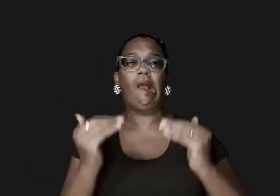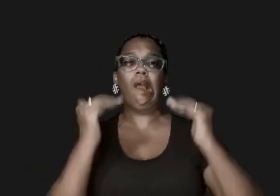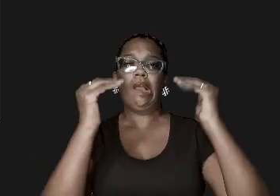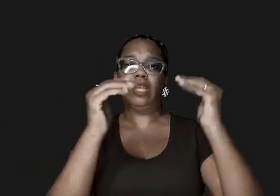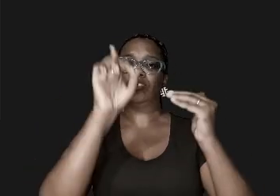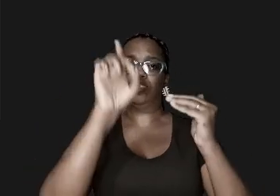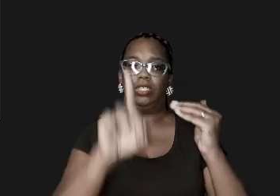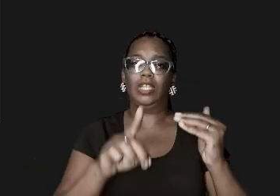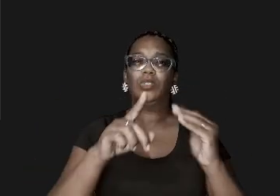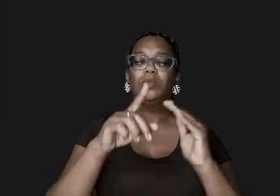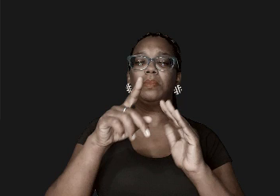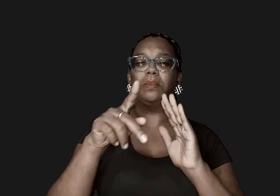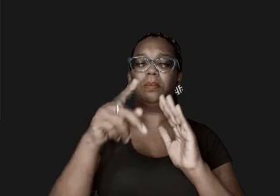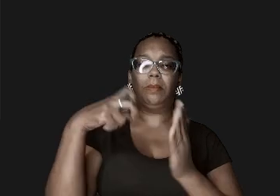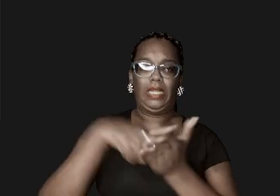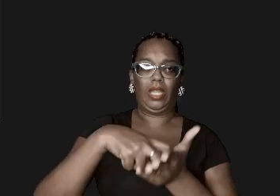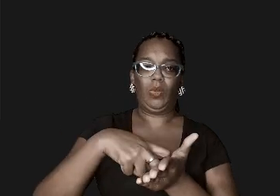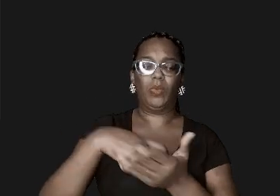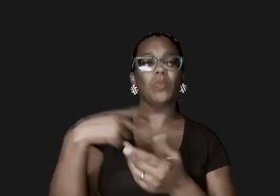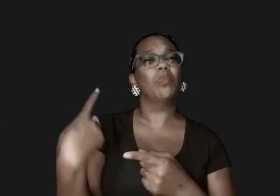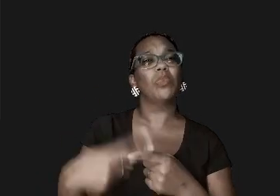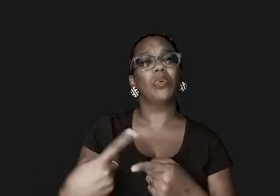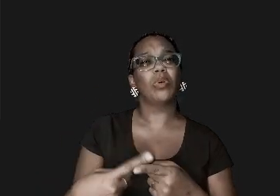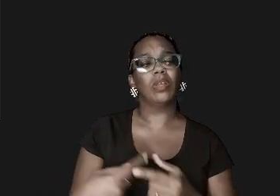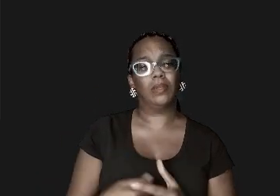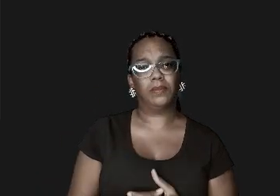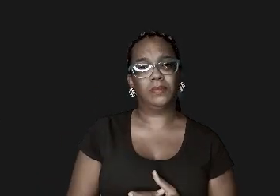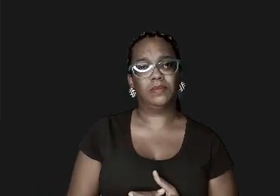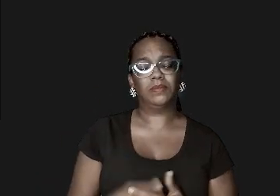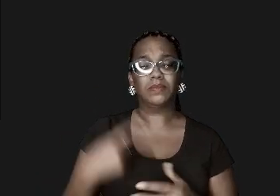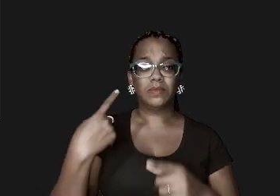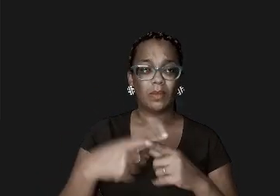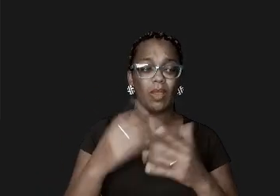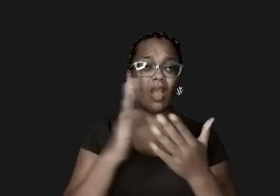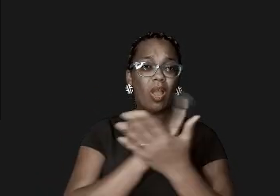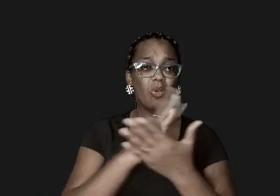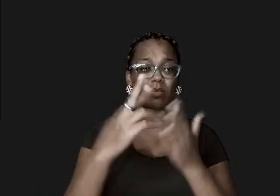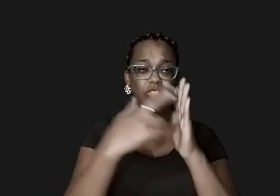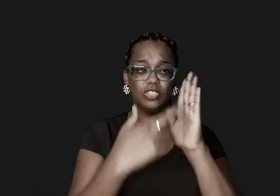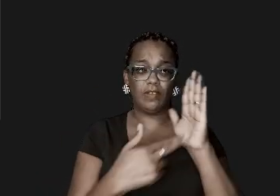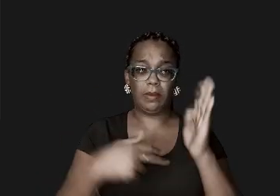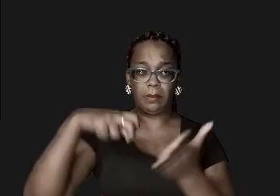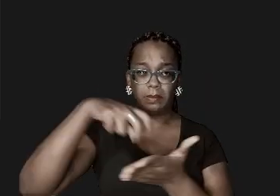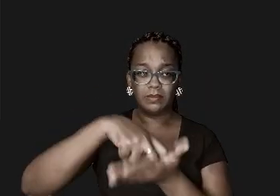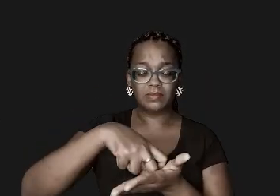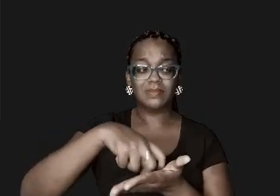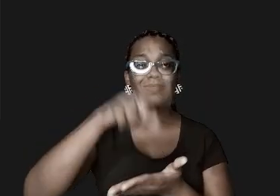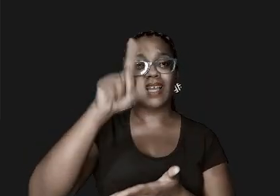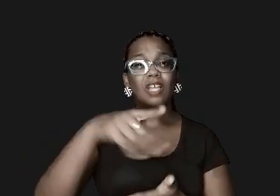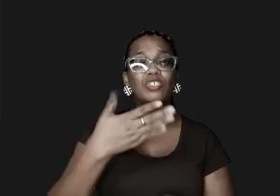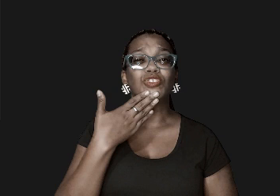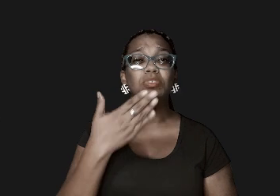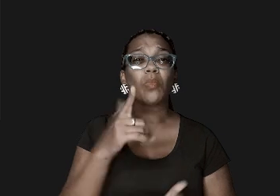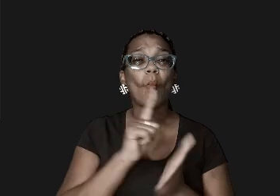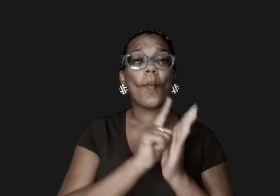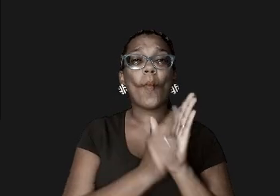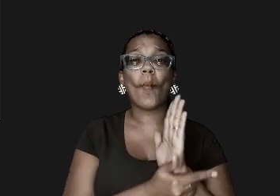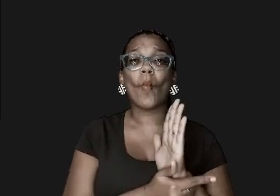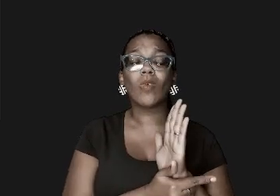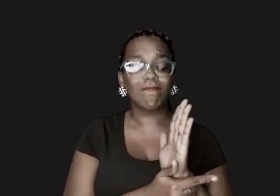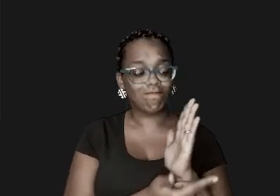a gente vê também no direito penal que eu tenho chamado de uma certa administratização do Direito Penal porque